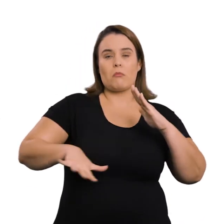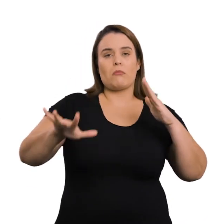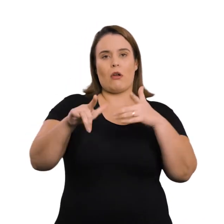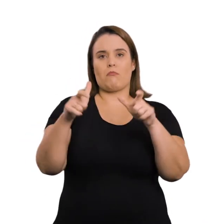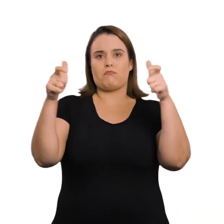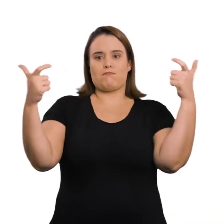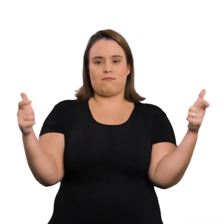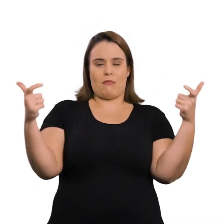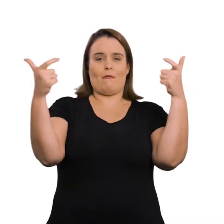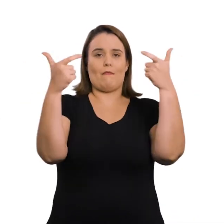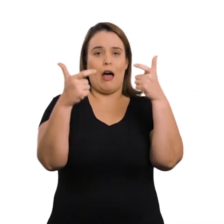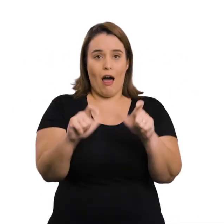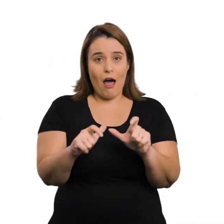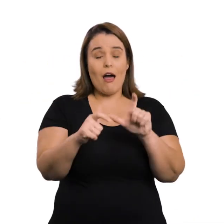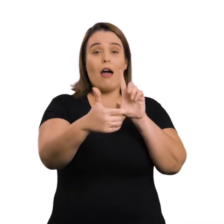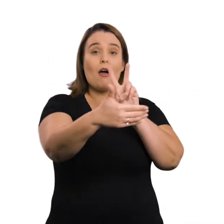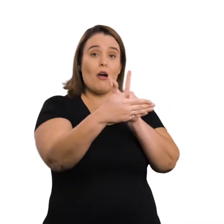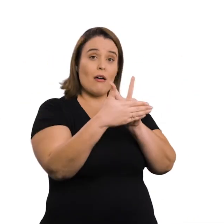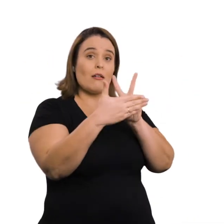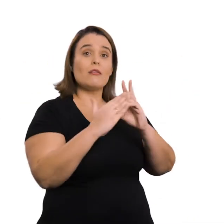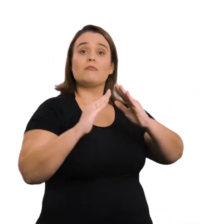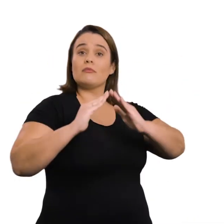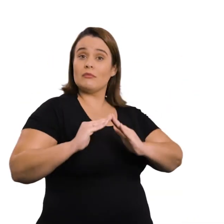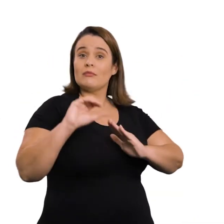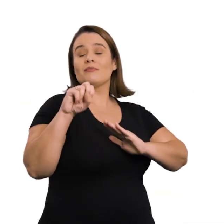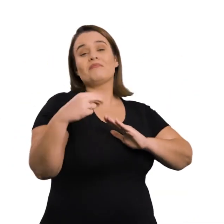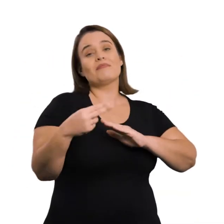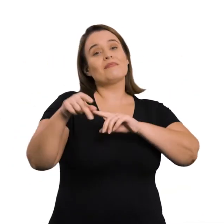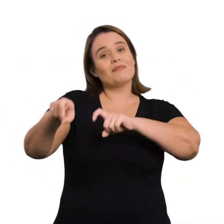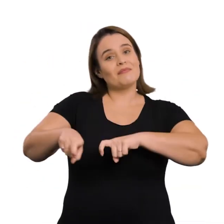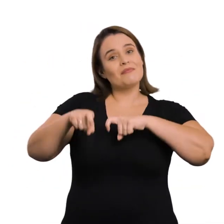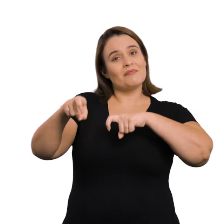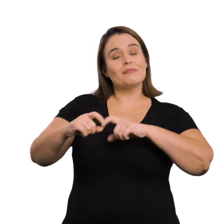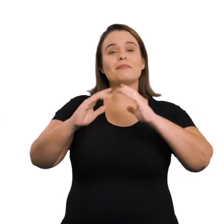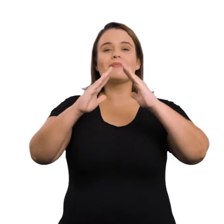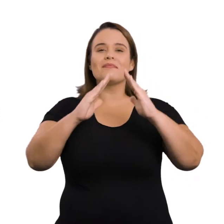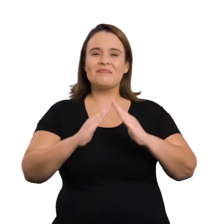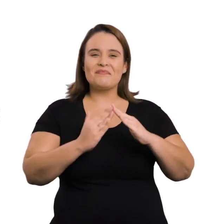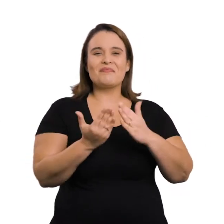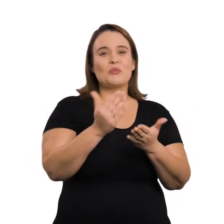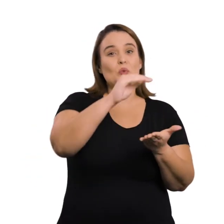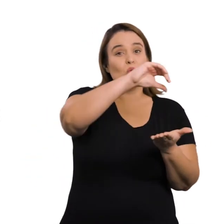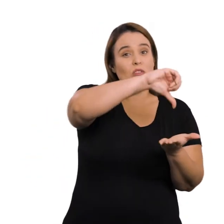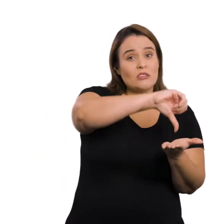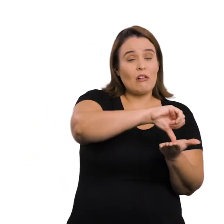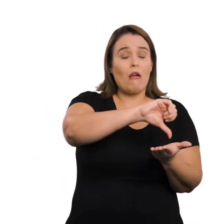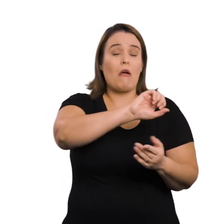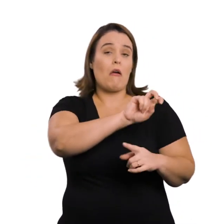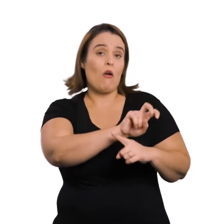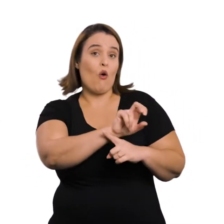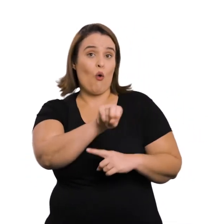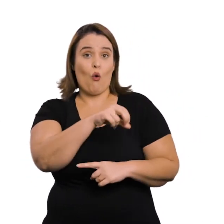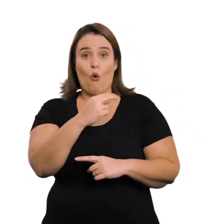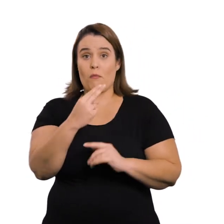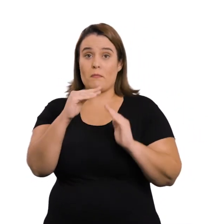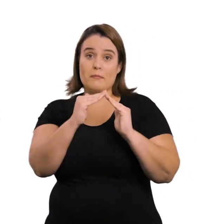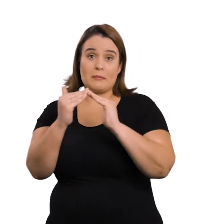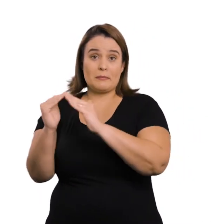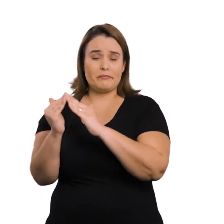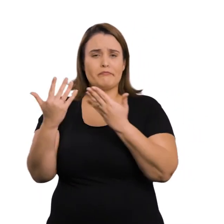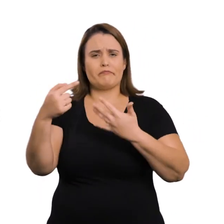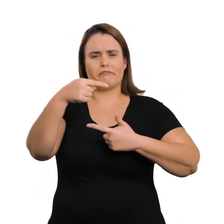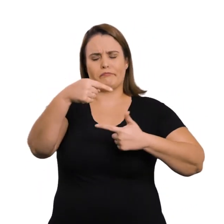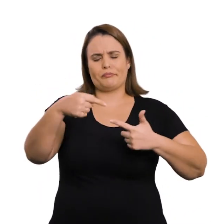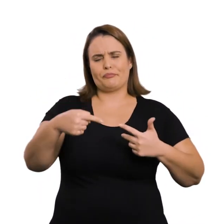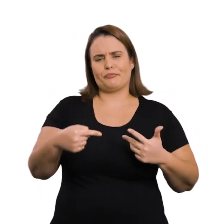uma cidade grande, em uma cidade pequena, em uma aldeia indígena ou no campo. Moram no centro ou na periferia. Todo